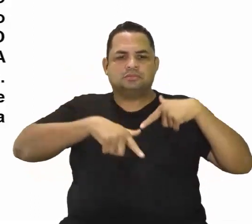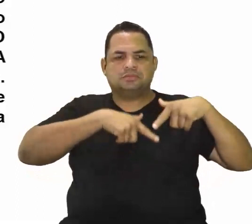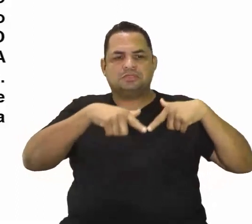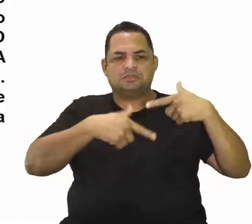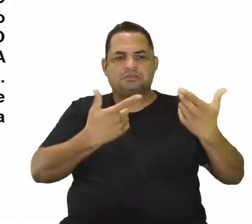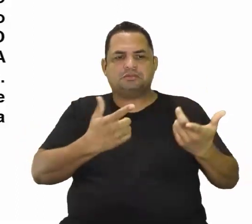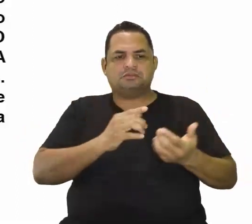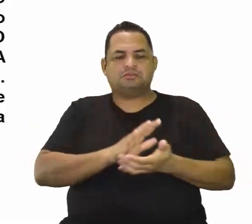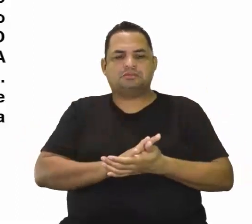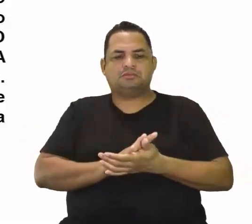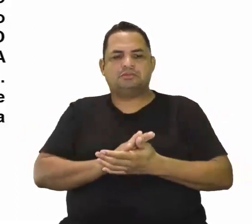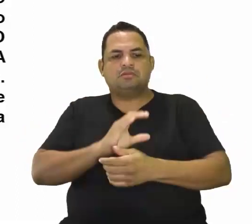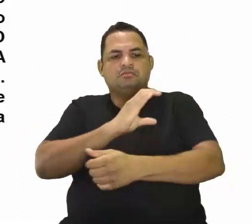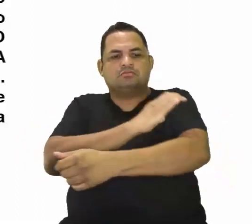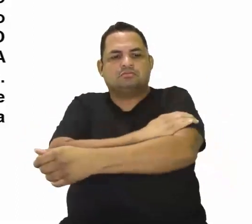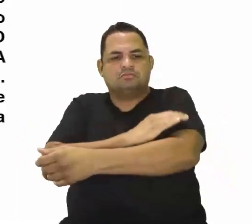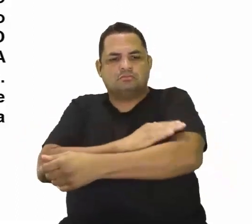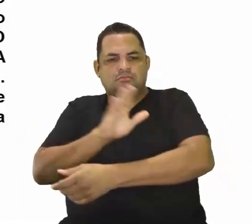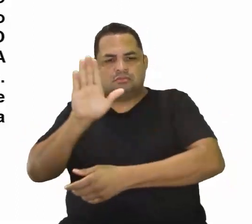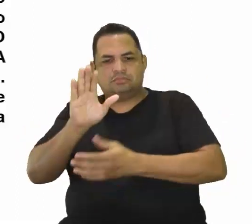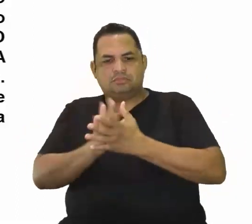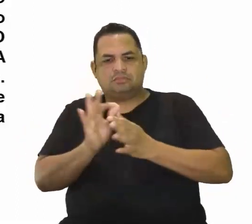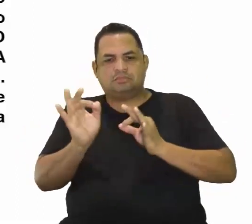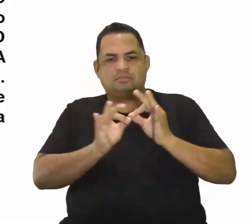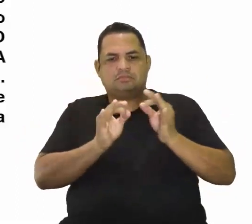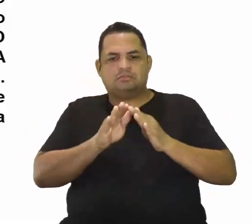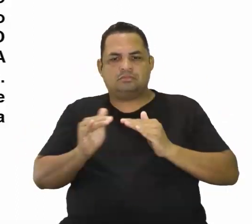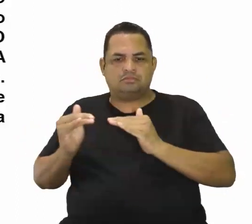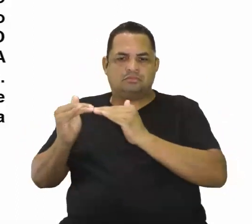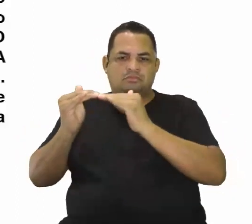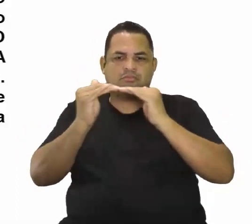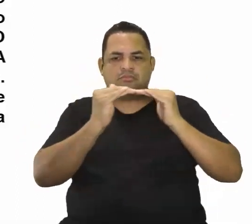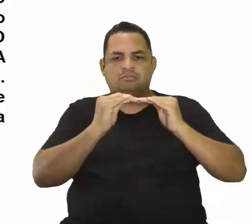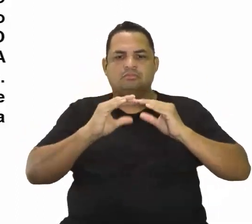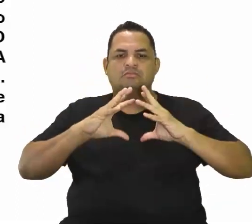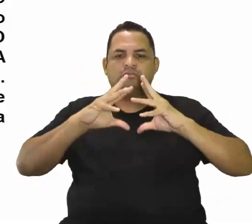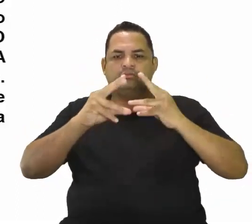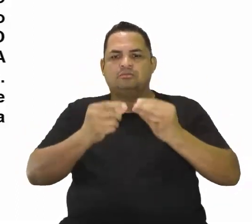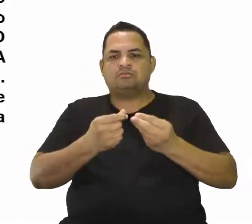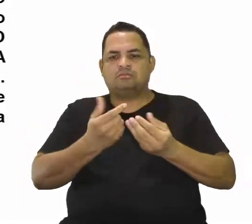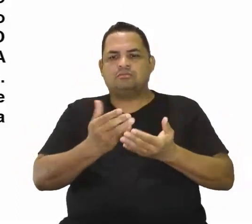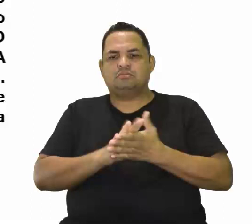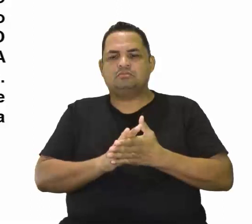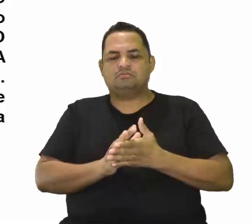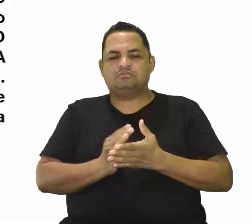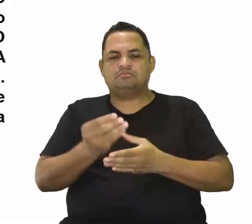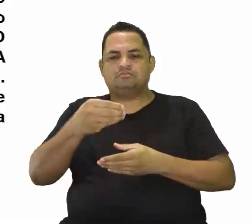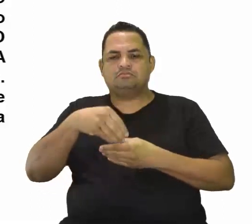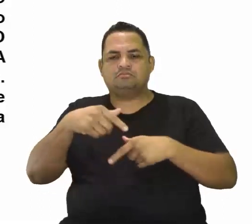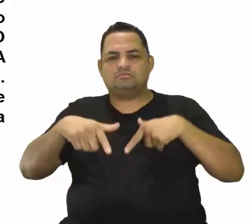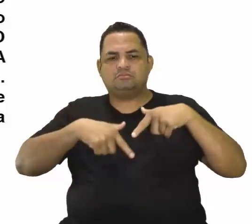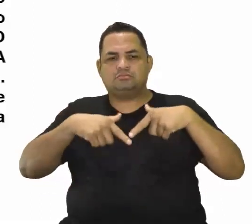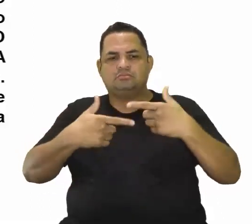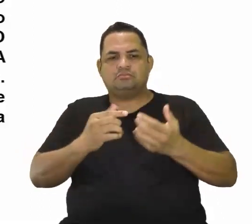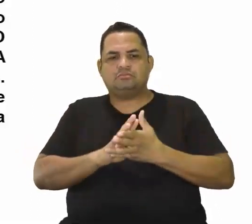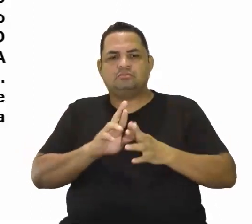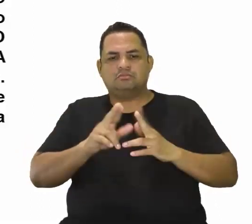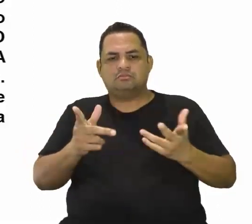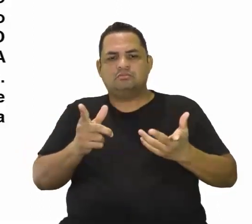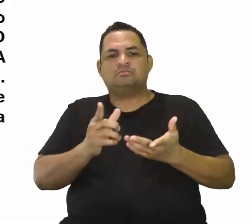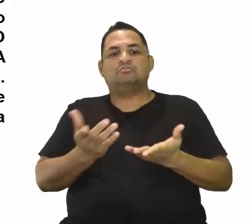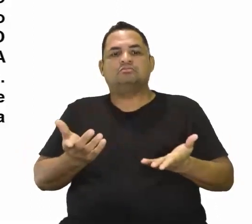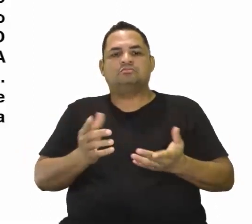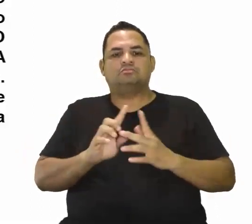operários. O fascismo estabeleceu a igualdade de todos diante do trabalho. A